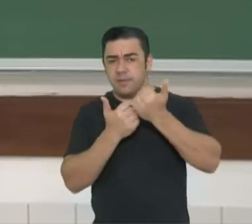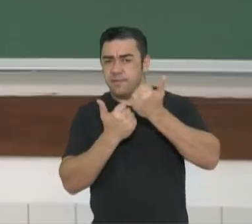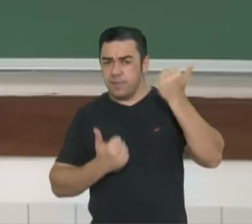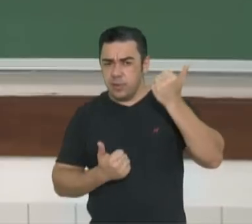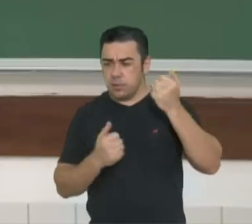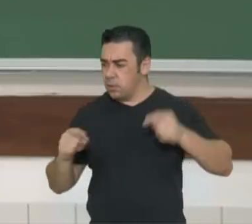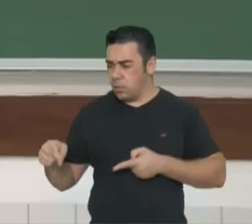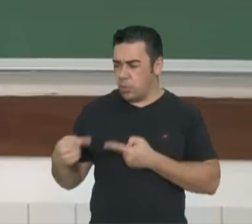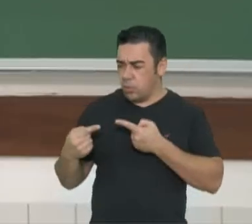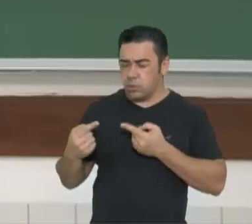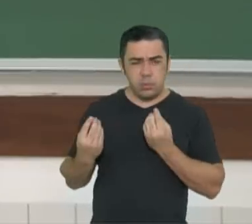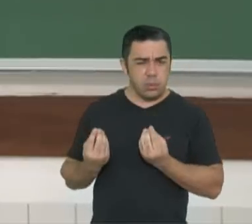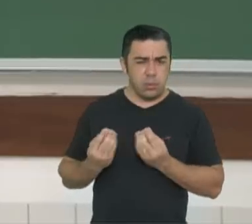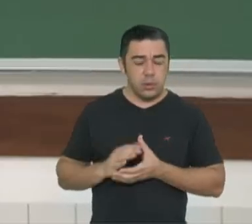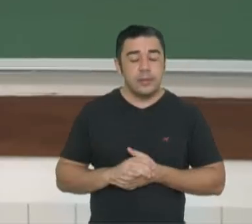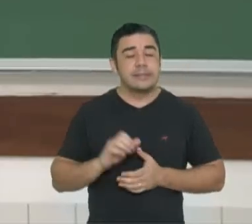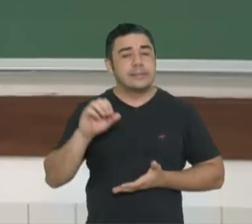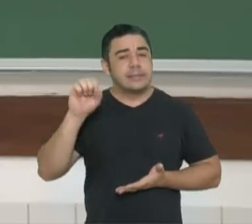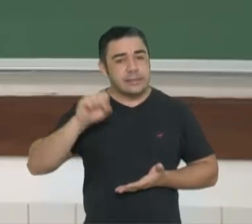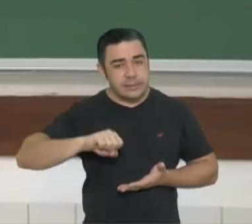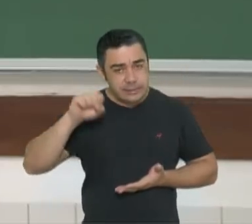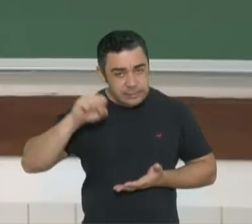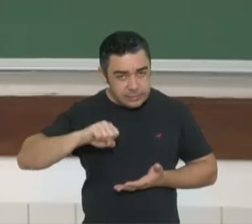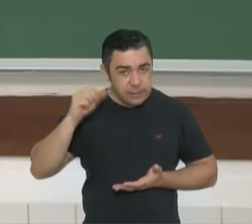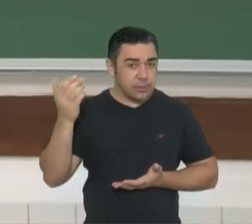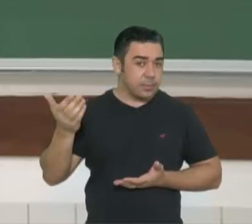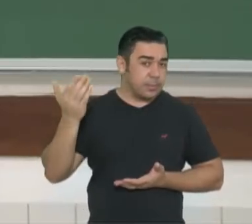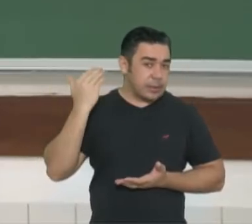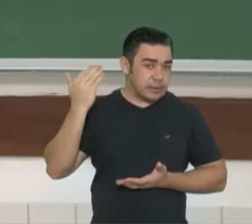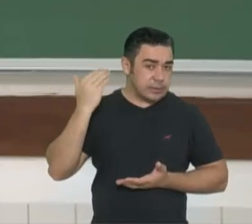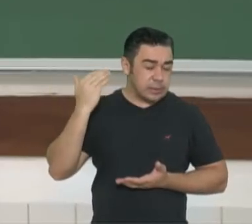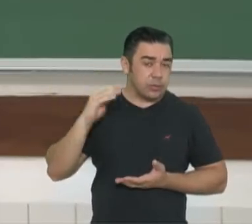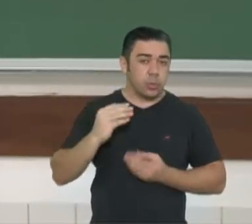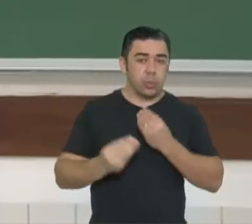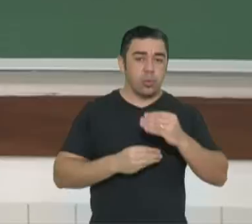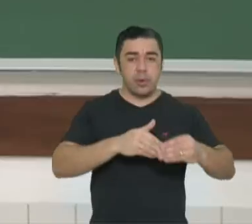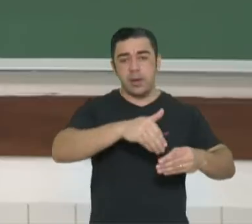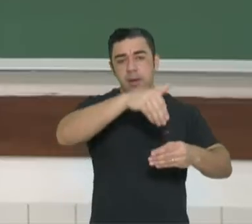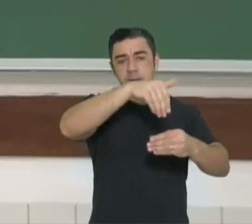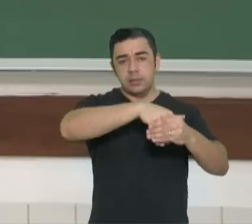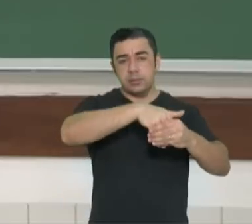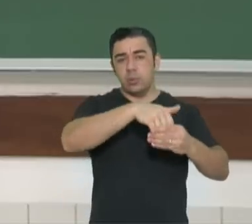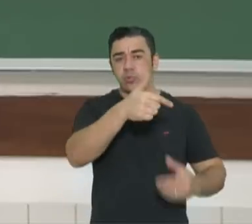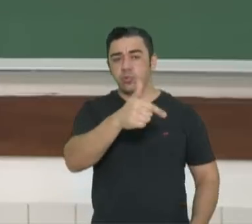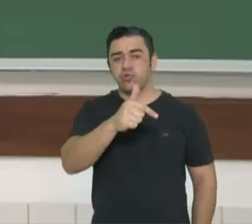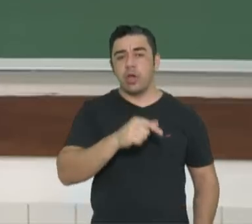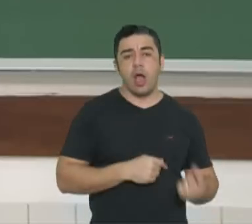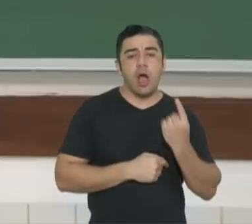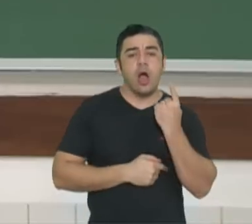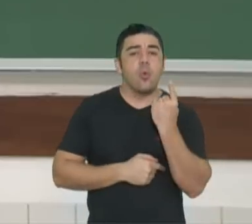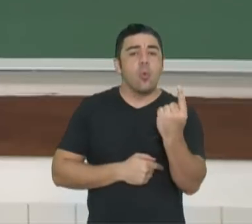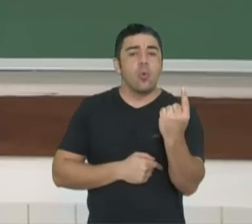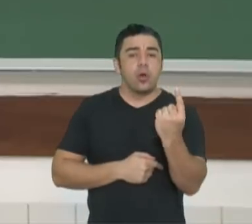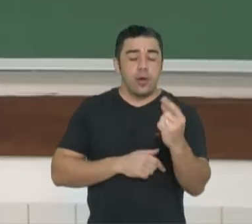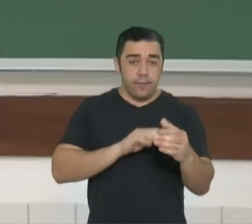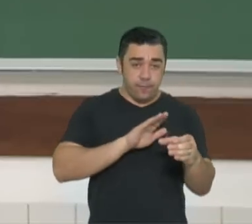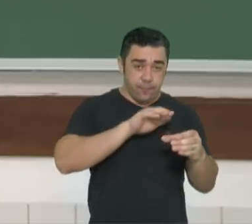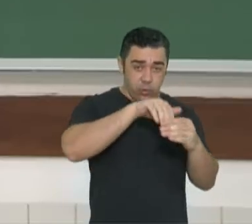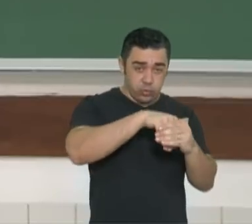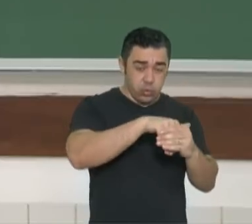adversário dele? Sim, as eleições no Brasil aí, não havia uma chapa única. Votou no